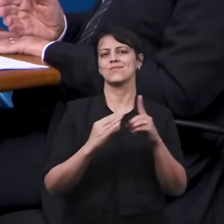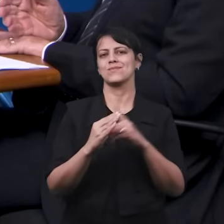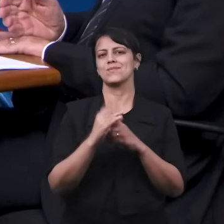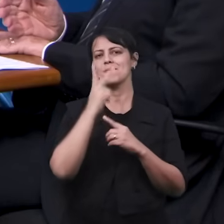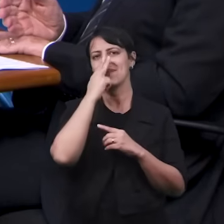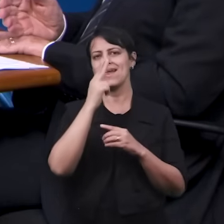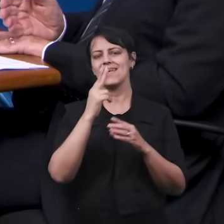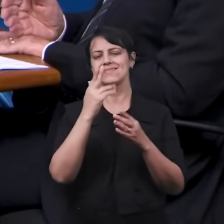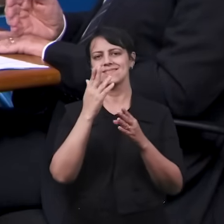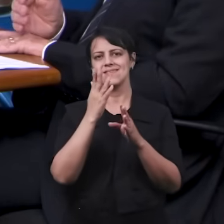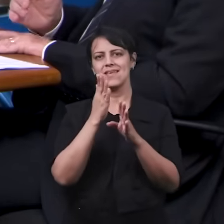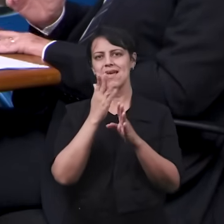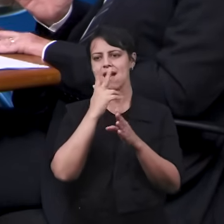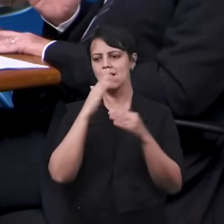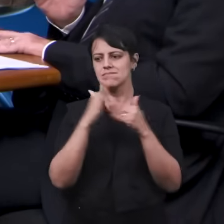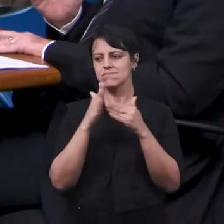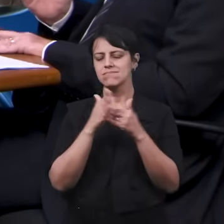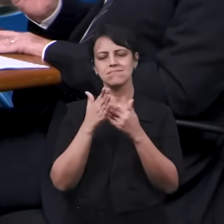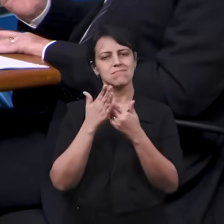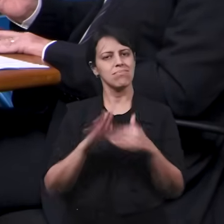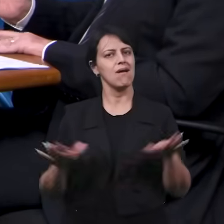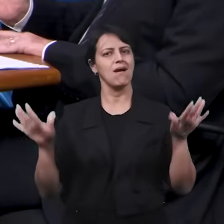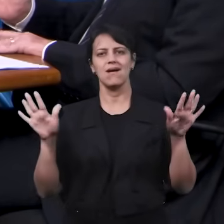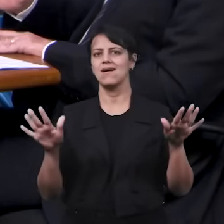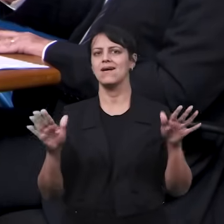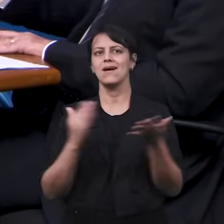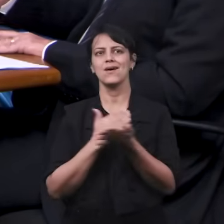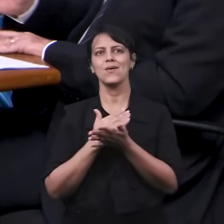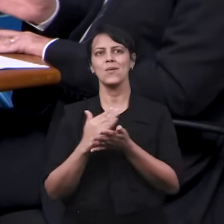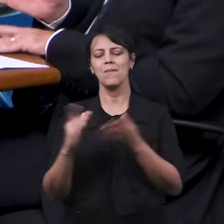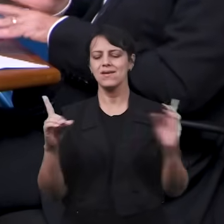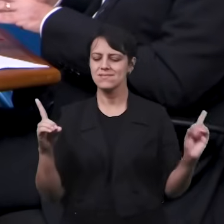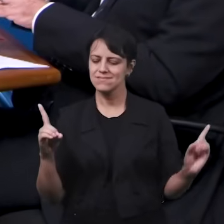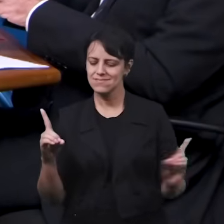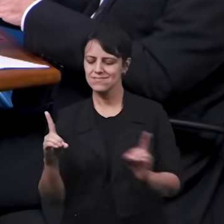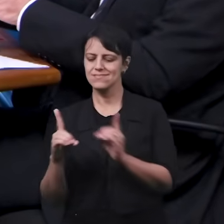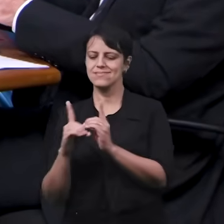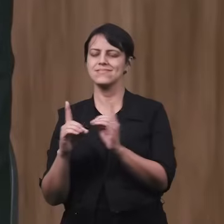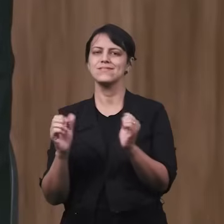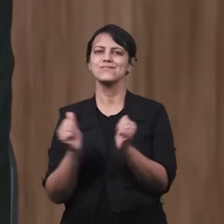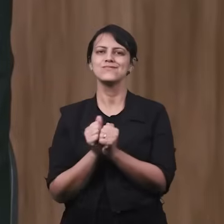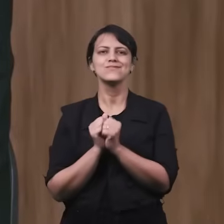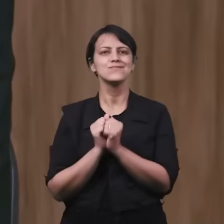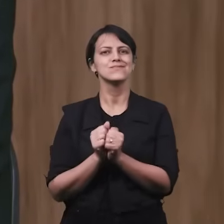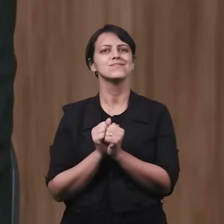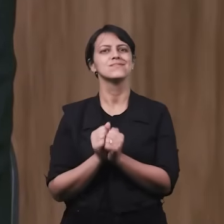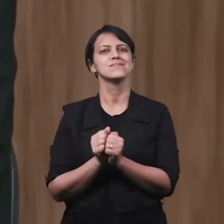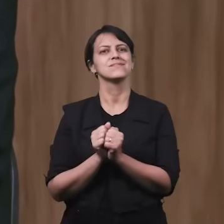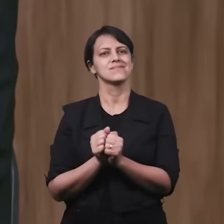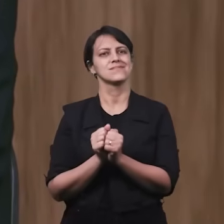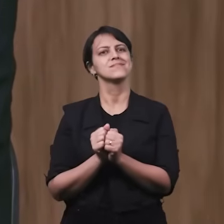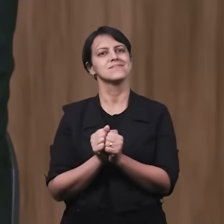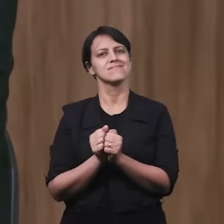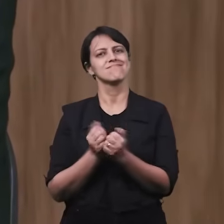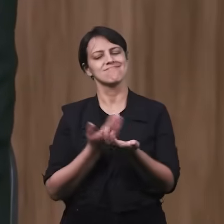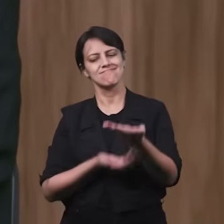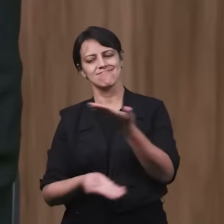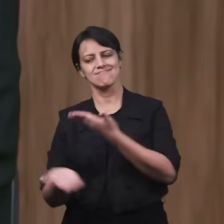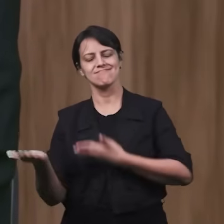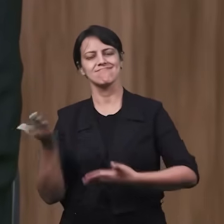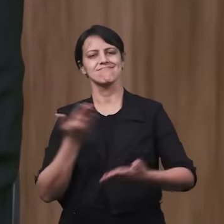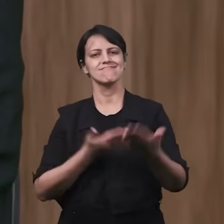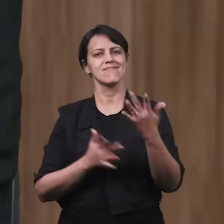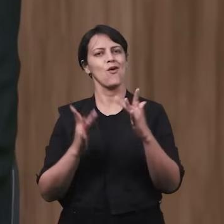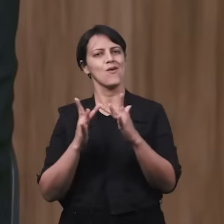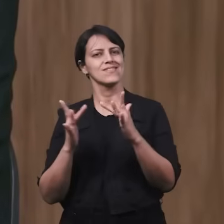Quebrou-se uma barreira, né? Quebrou-se uma barreira. A pessoa já se aproxima e dali para entrar em mais contato com a doutrina e com a